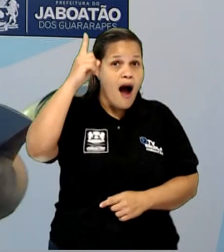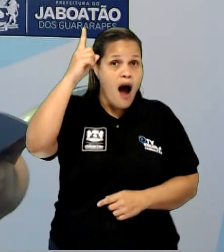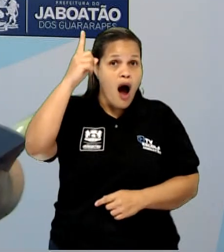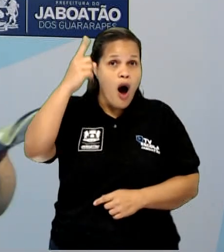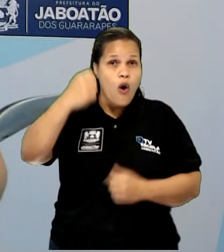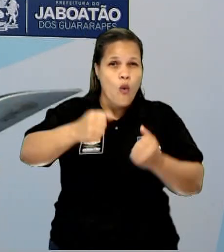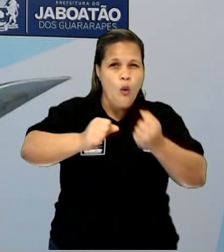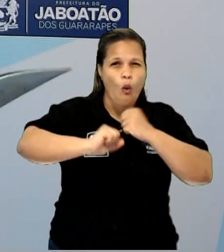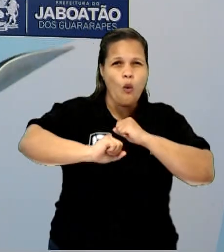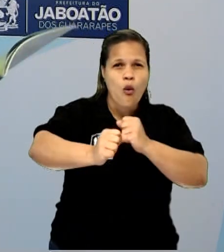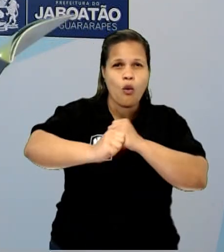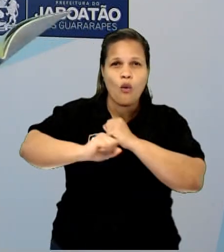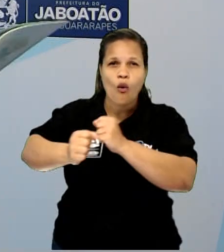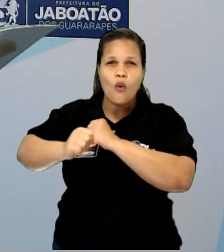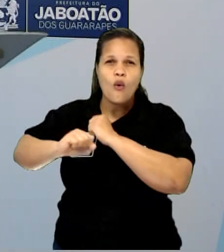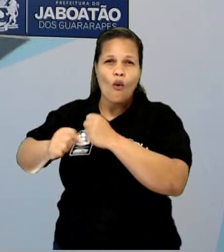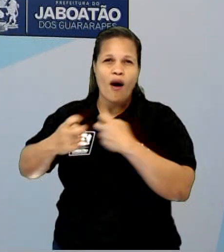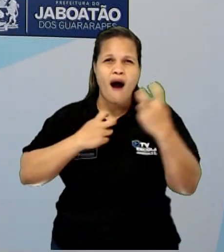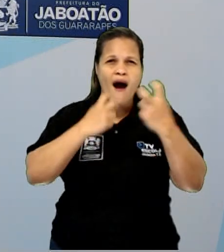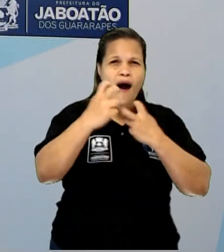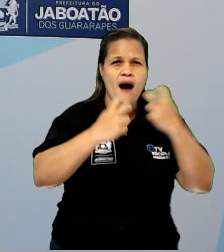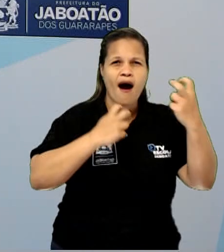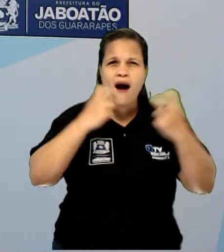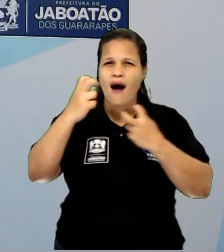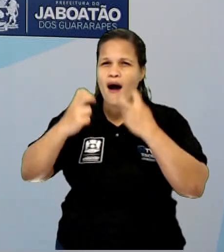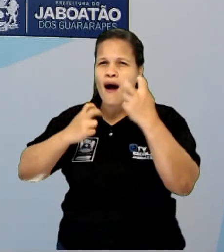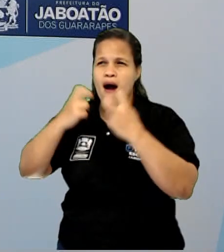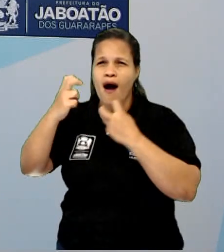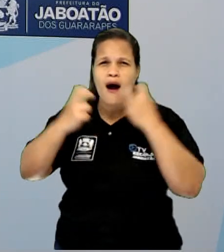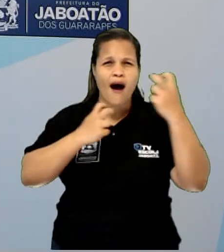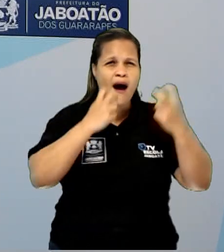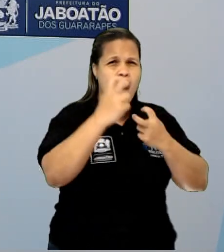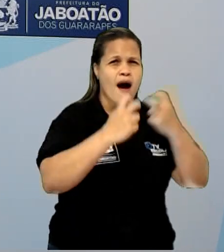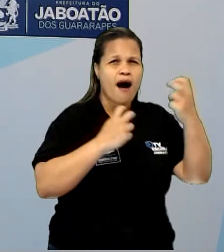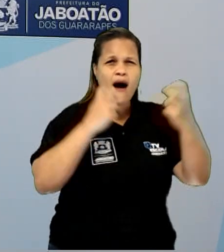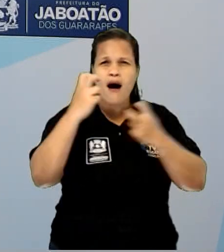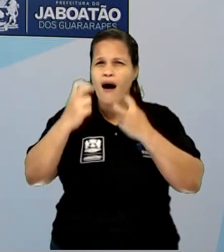floresta berrando para todo lado. Ai!